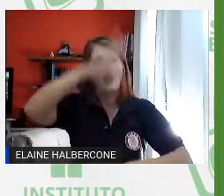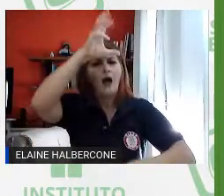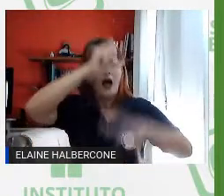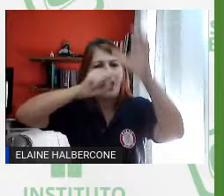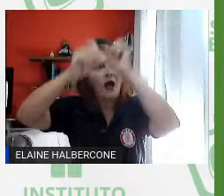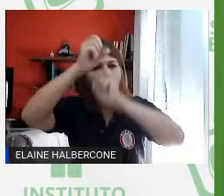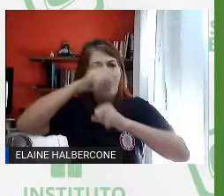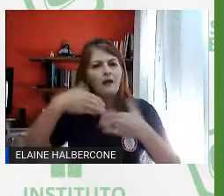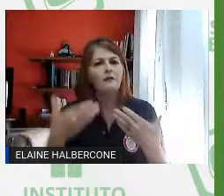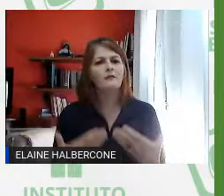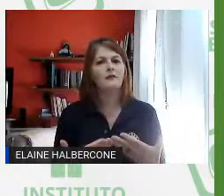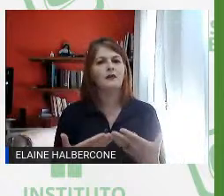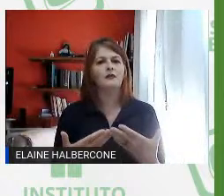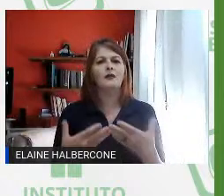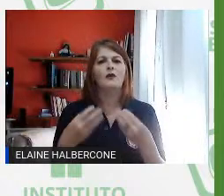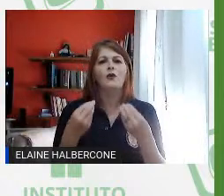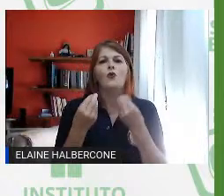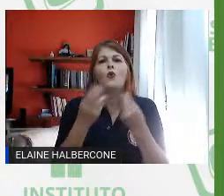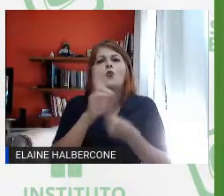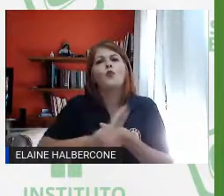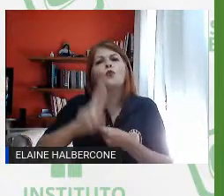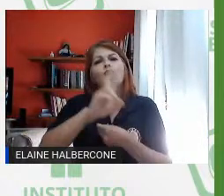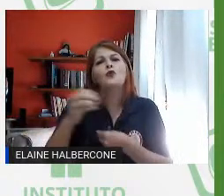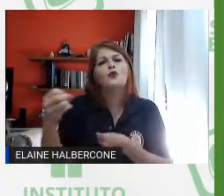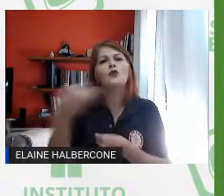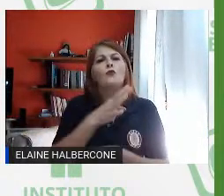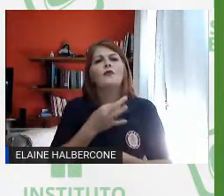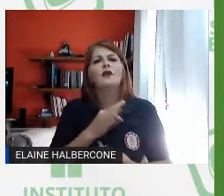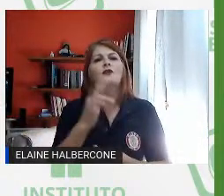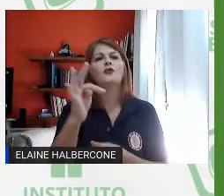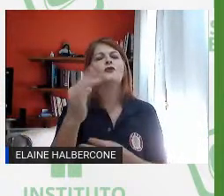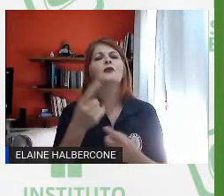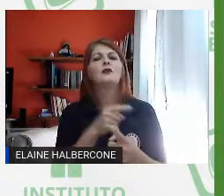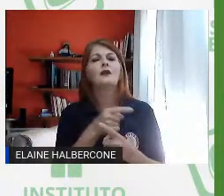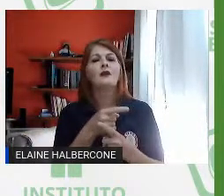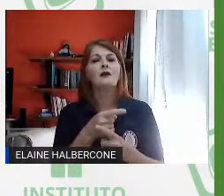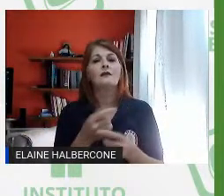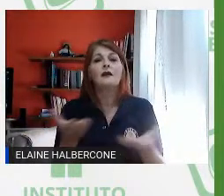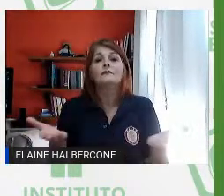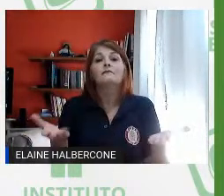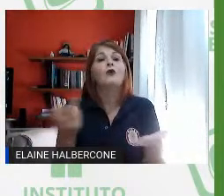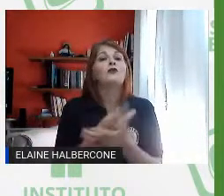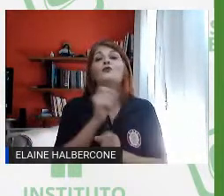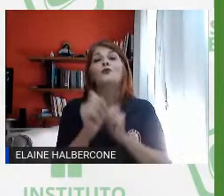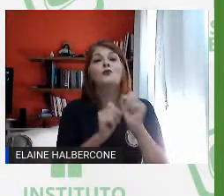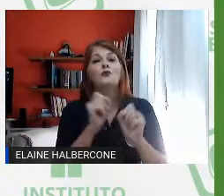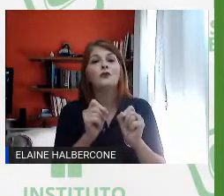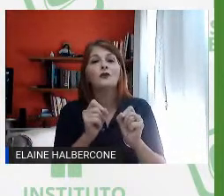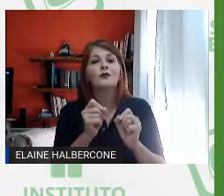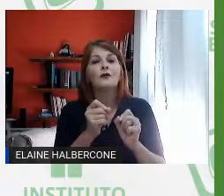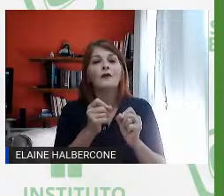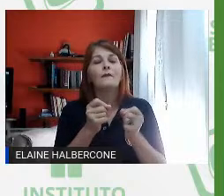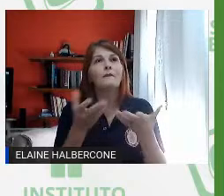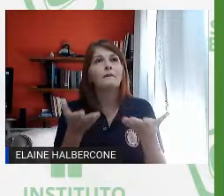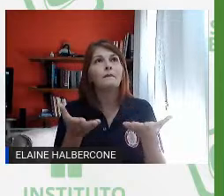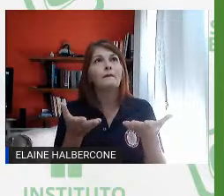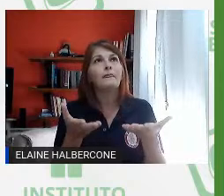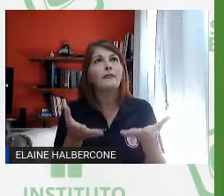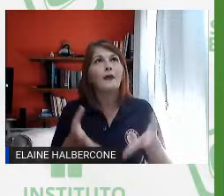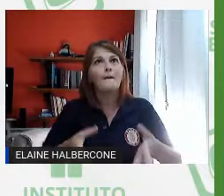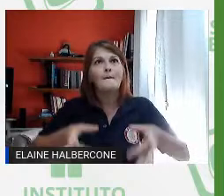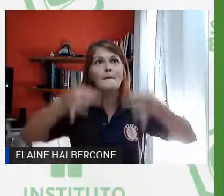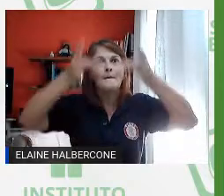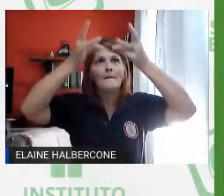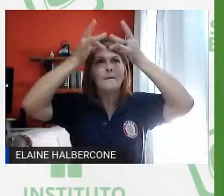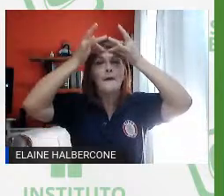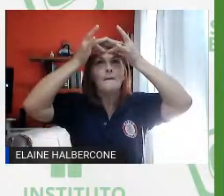aprendizagem, com a utilização das novas tecnologias, acaba sendo uma memória que